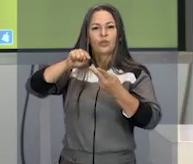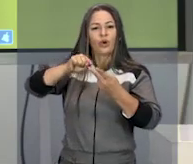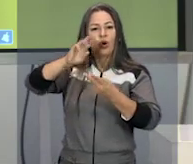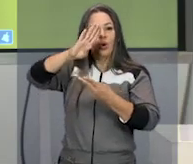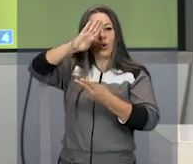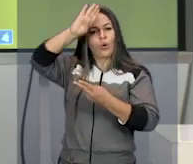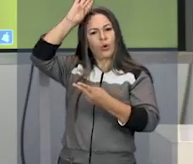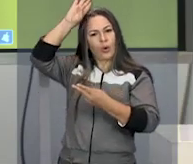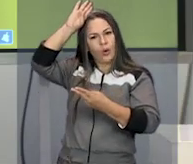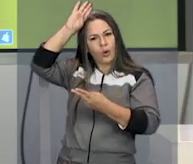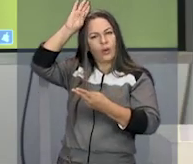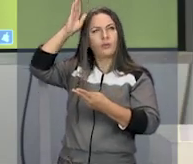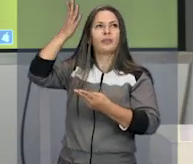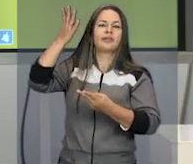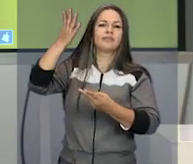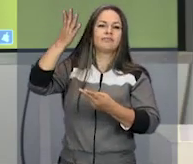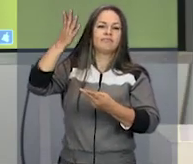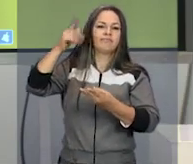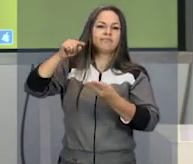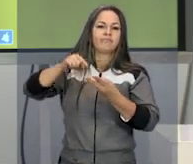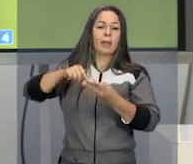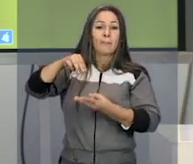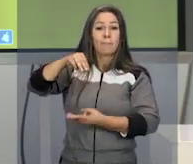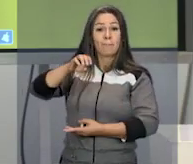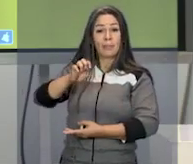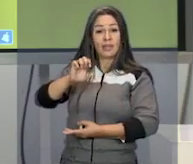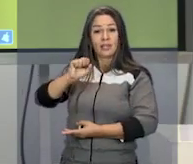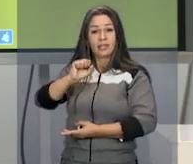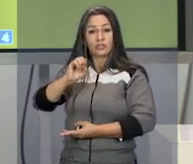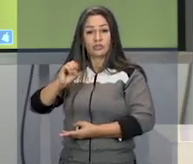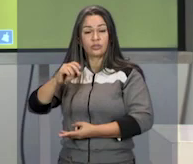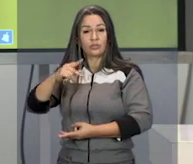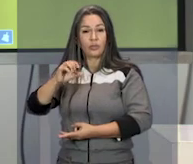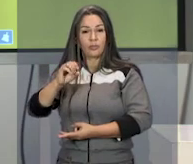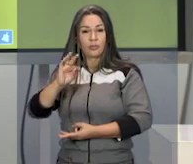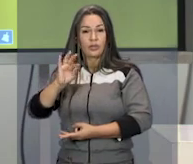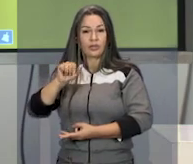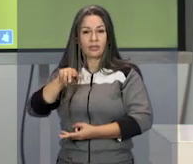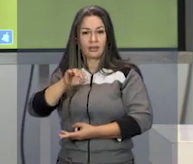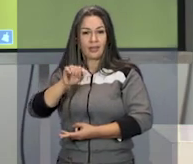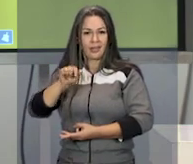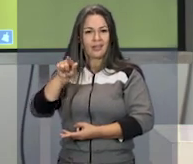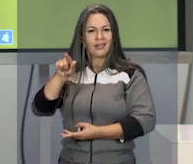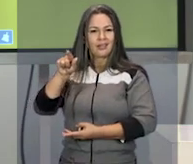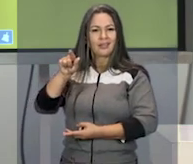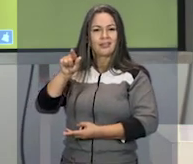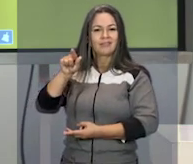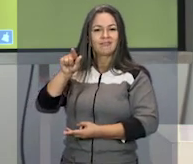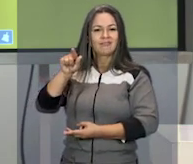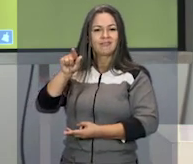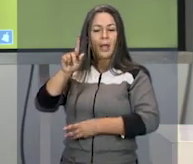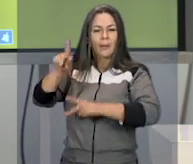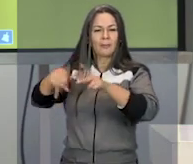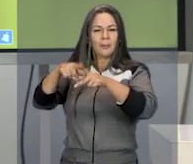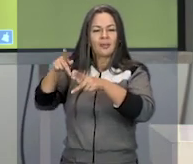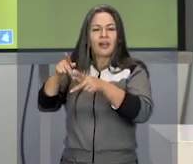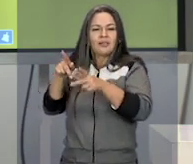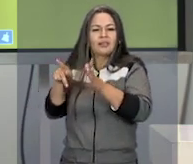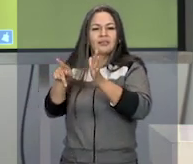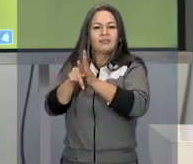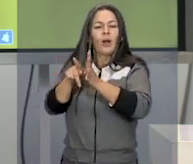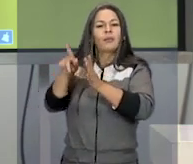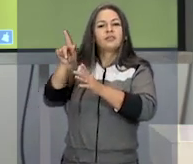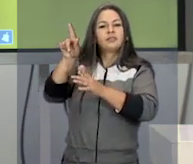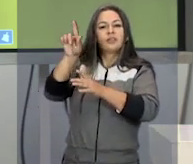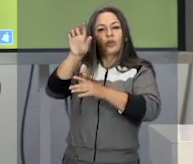caso dos mesopotâmios, dos fenícios, enfim, todos esses povos do sul da Europa, norte da África e Oriente Médio se